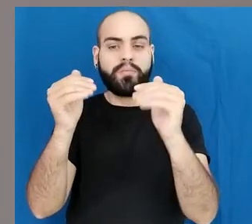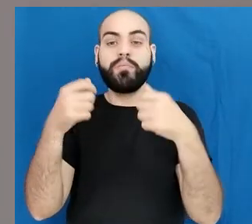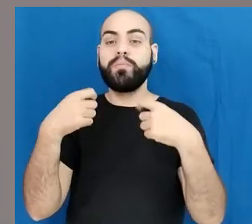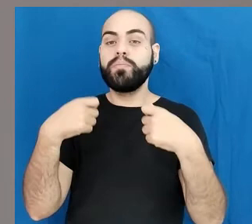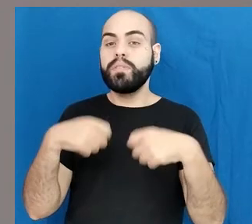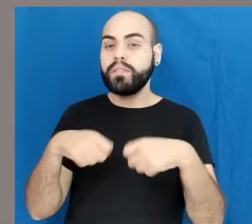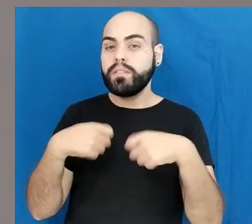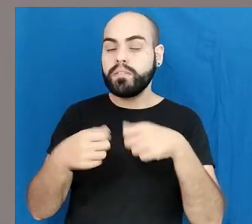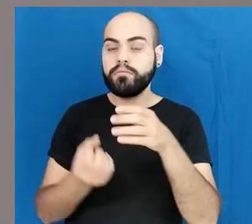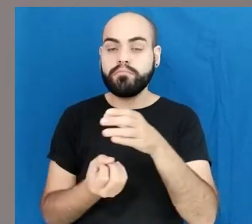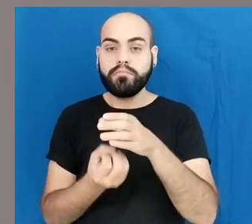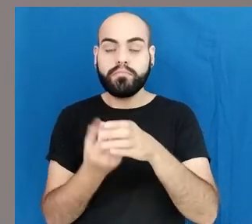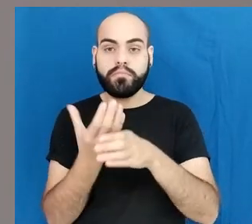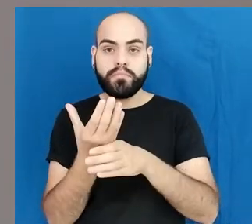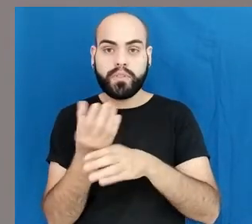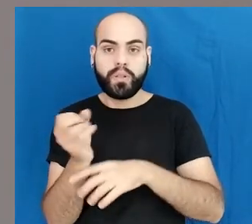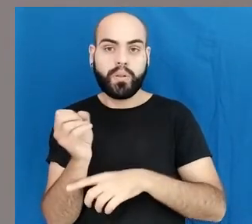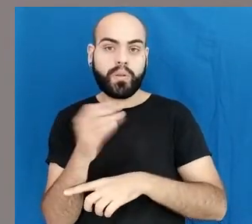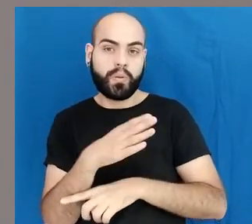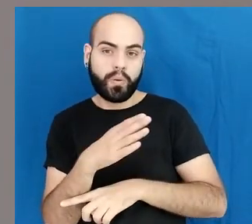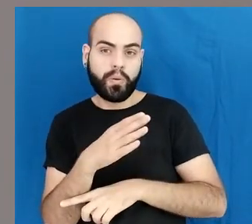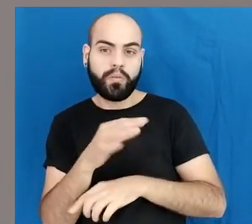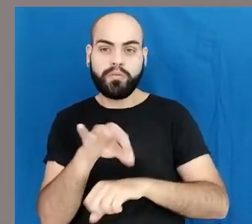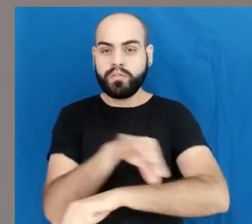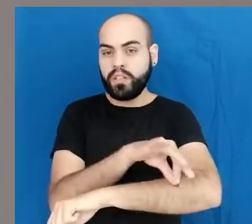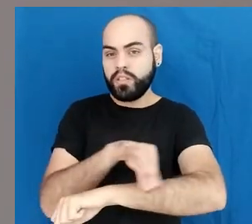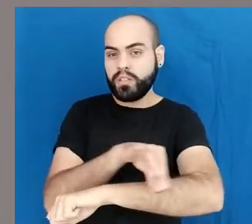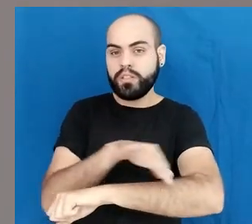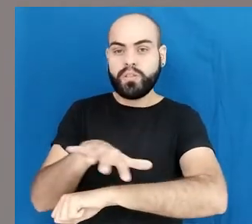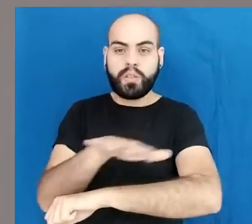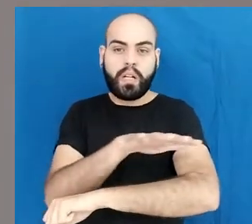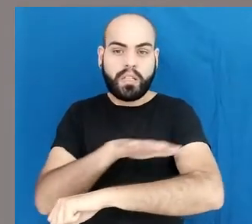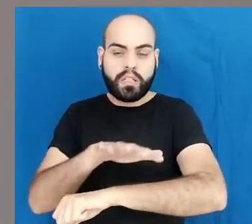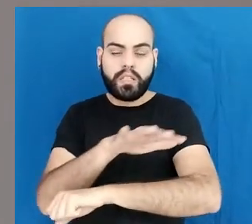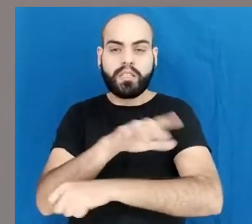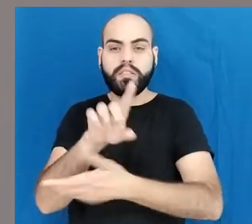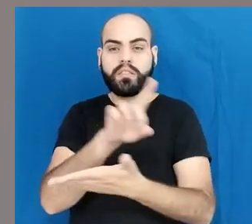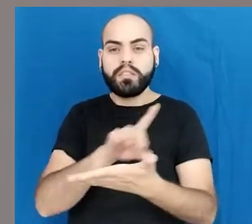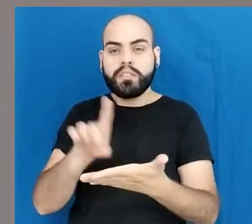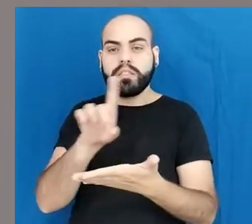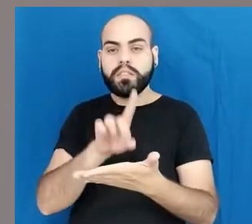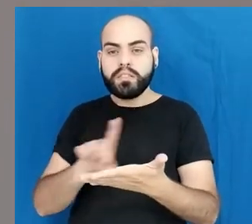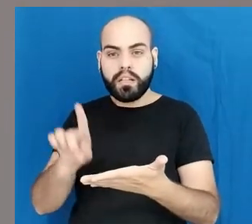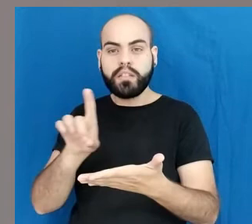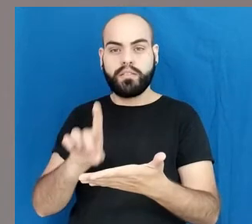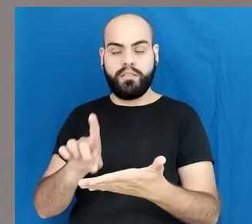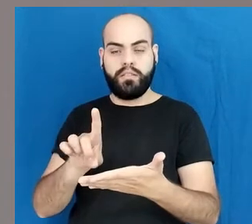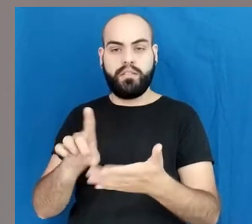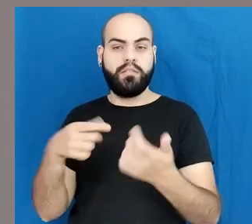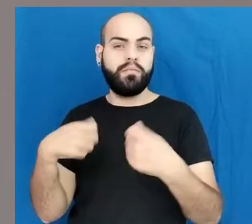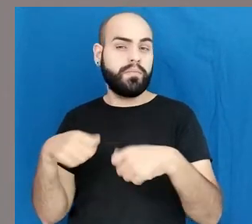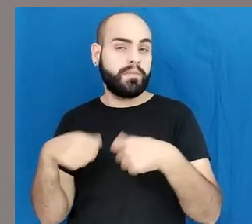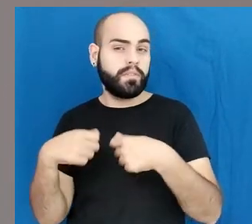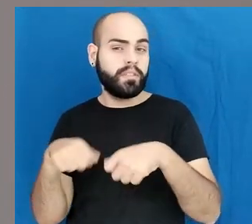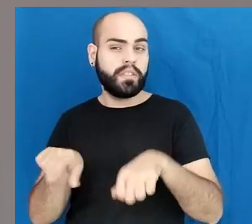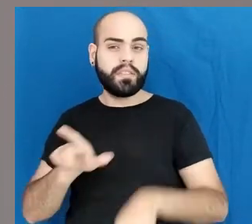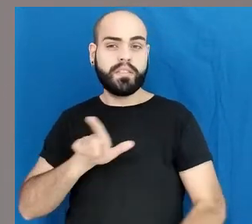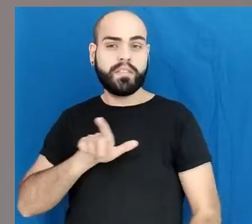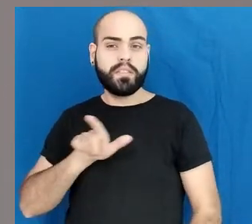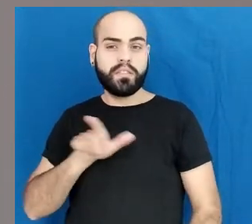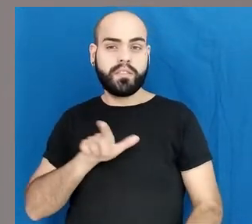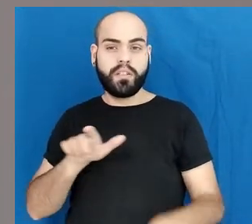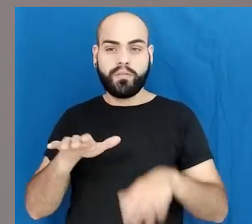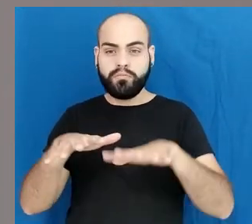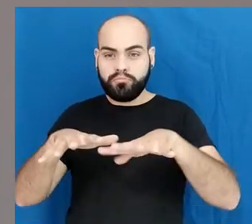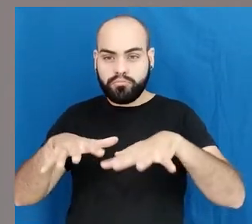surgiu uma necessidade nova, sendo um centro de referência em arquitetura, urbanismo e design, que era a necessidade de ter